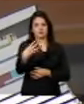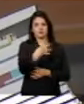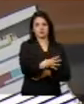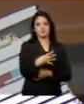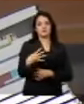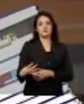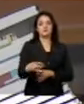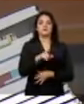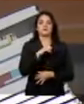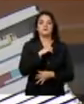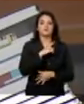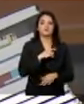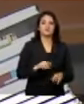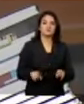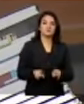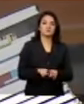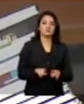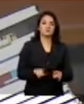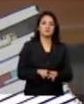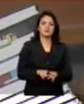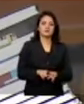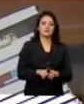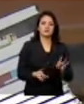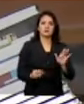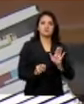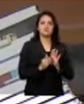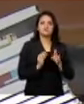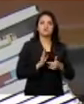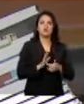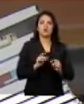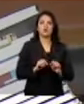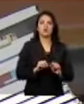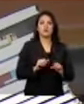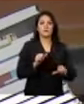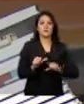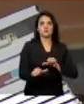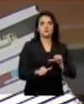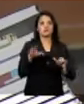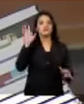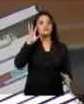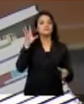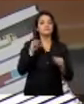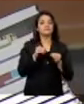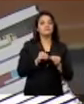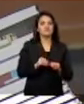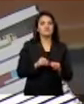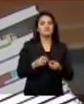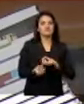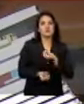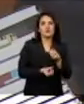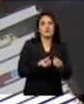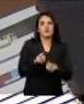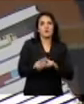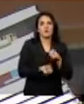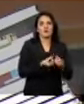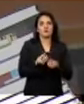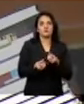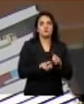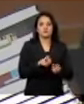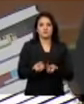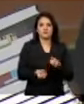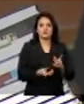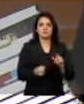Menciona a alteração no entendimento quanto à viabilidade de execução provisória no âmbito